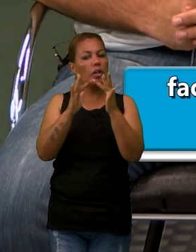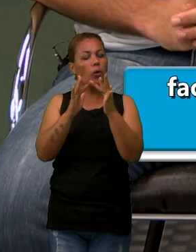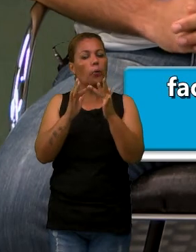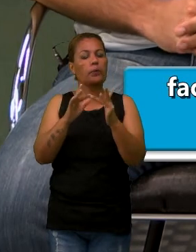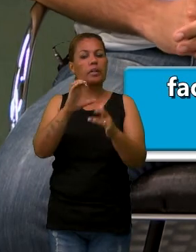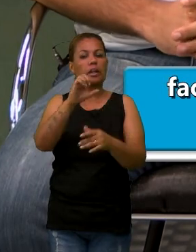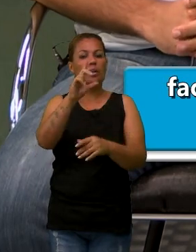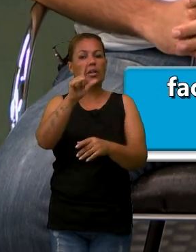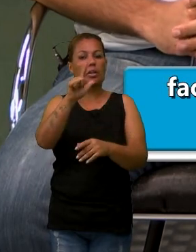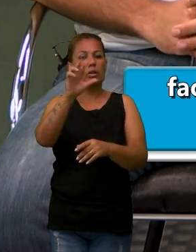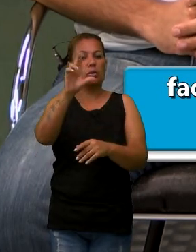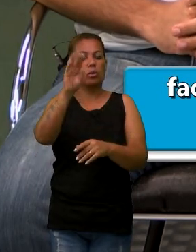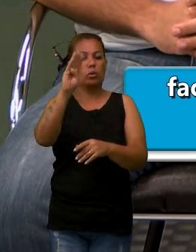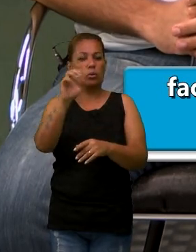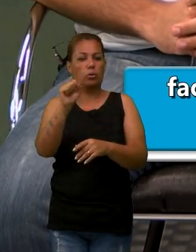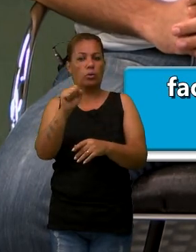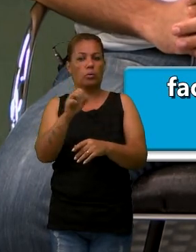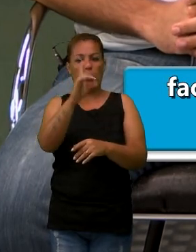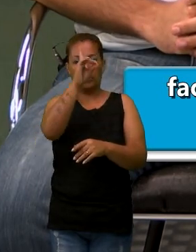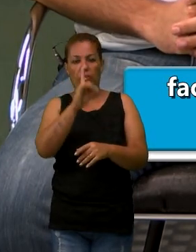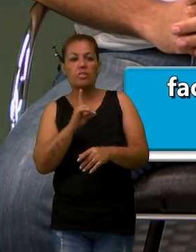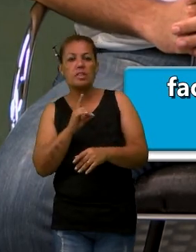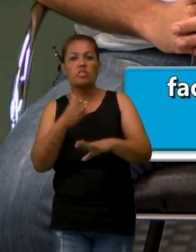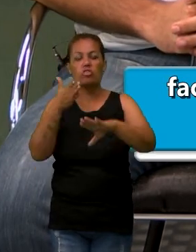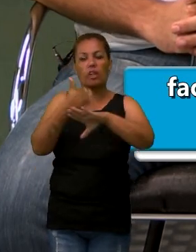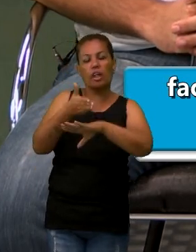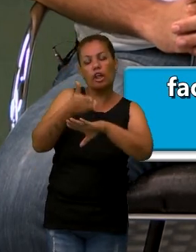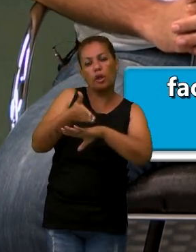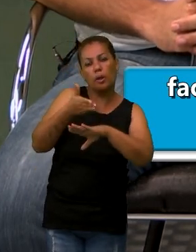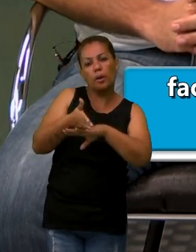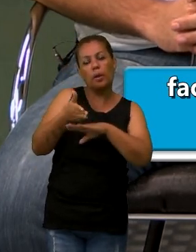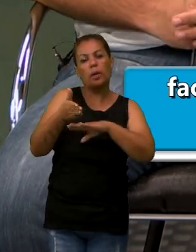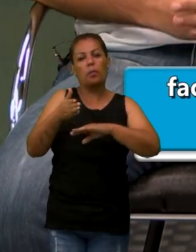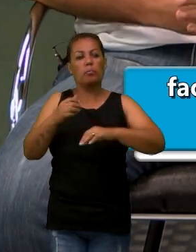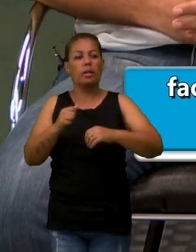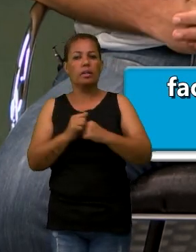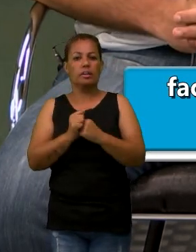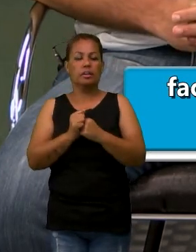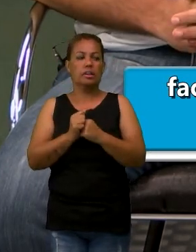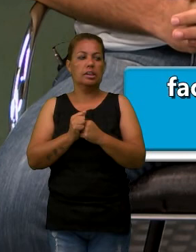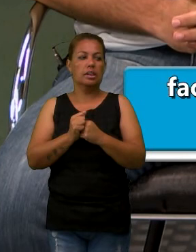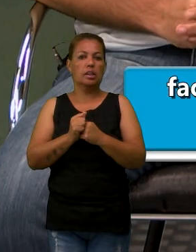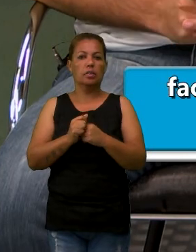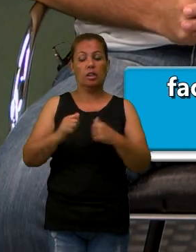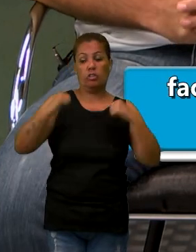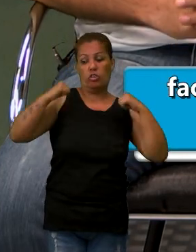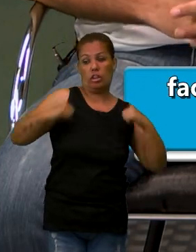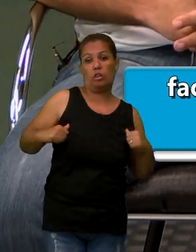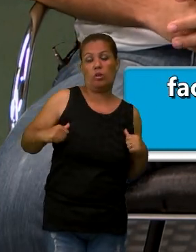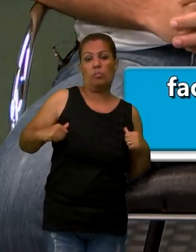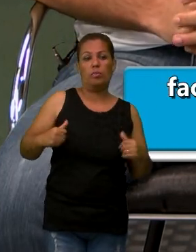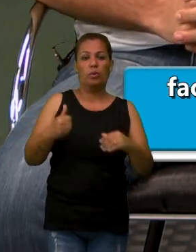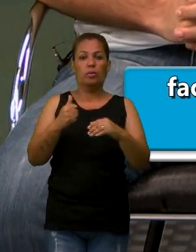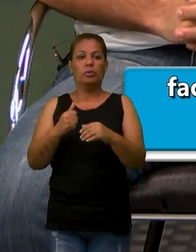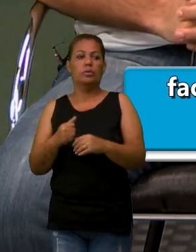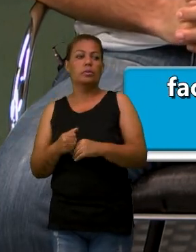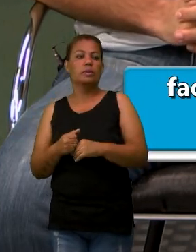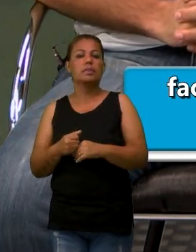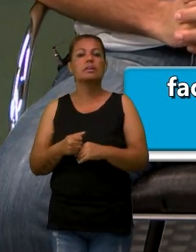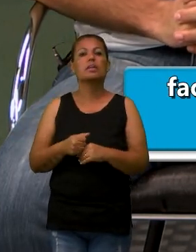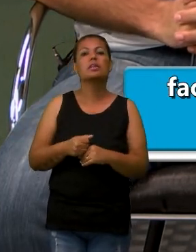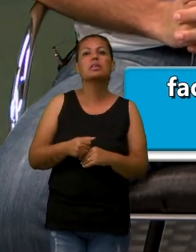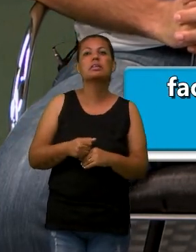para retirar alguém algum deficiente que queira participar alguma coisa que está criando uma bolsa de deficiente para aqueles jogadores que não